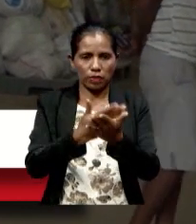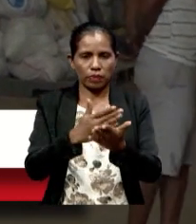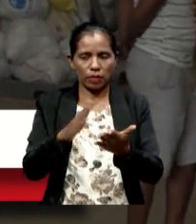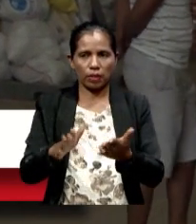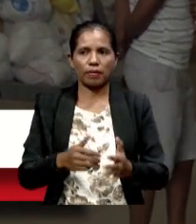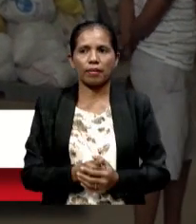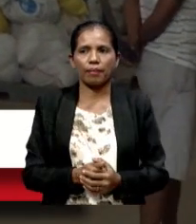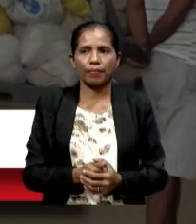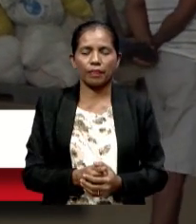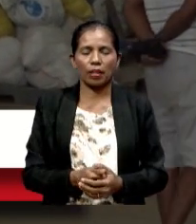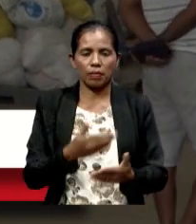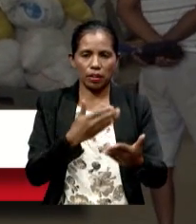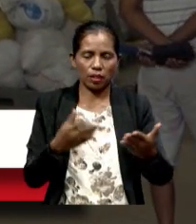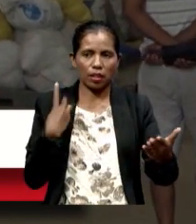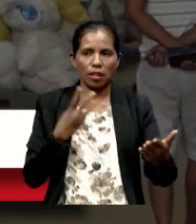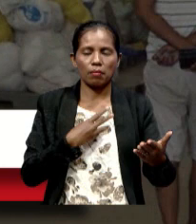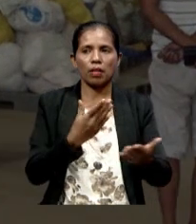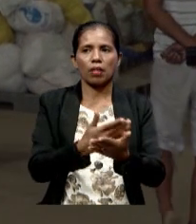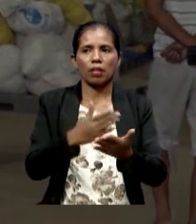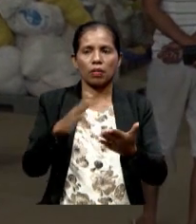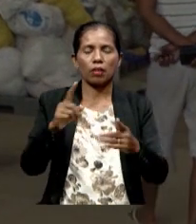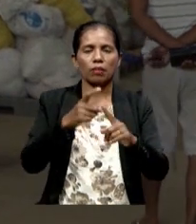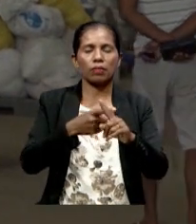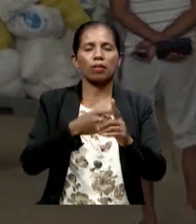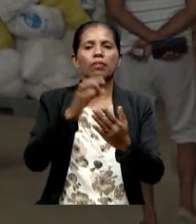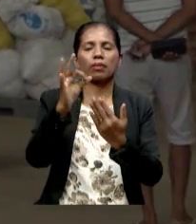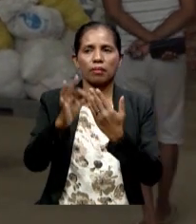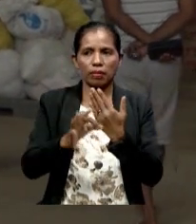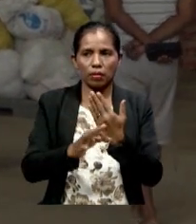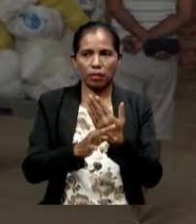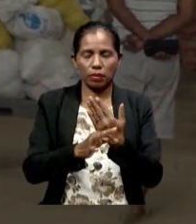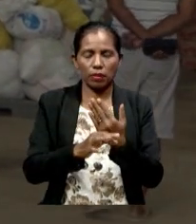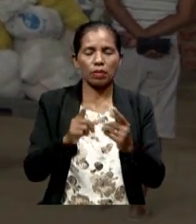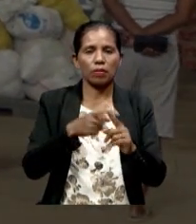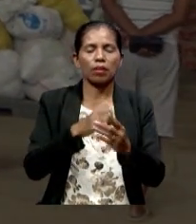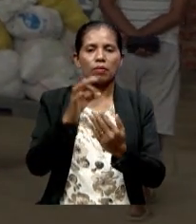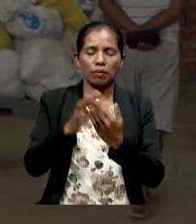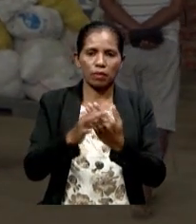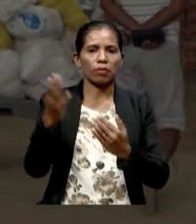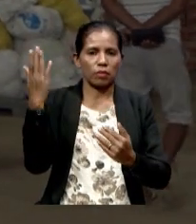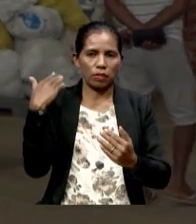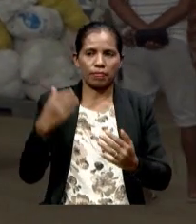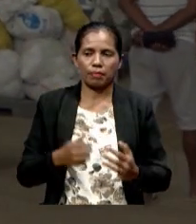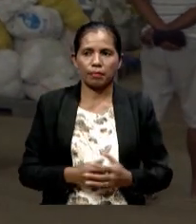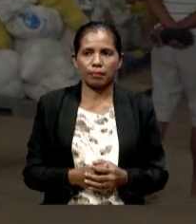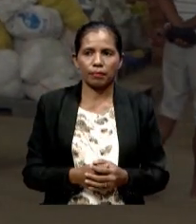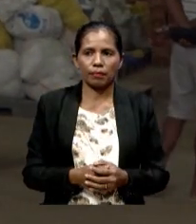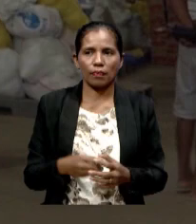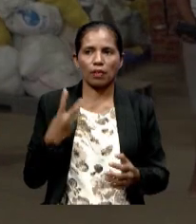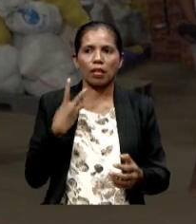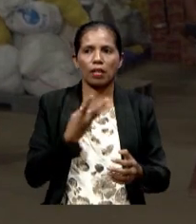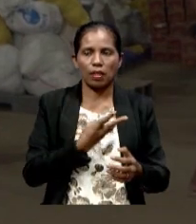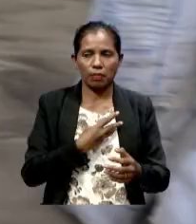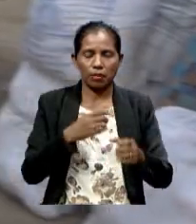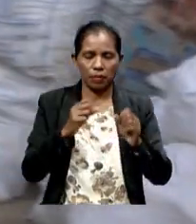Antara o princípio, a minha sanção, a minha rolatia, e a fevereiro, franquiliva, antes neba. Amos amen bata